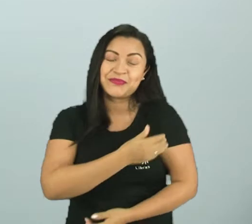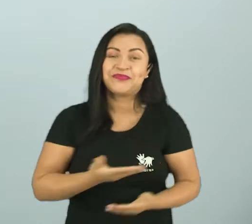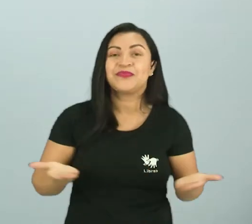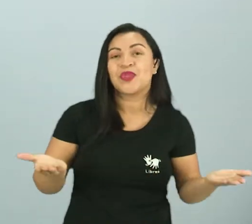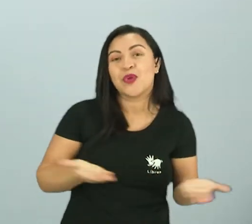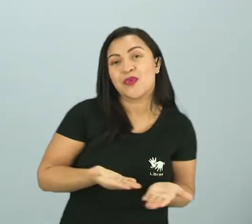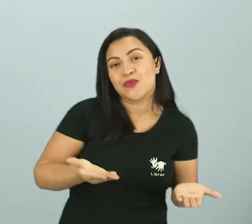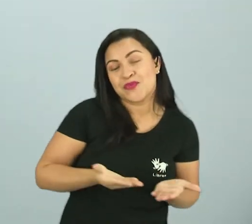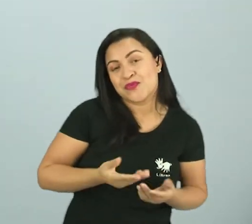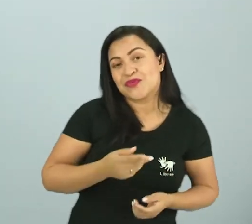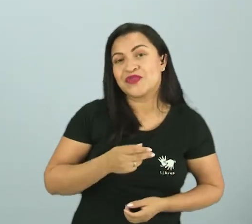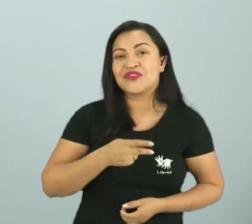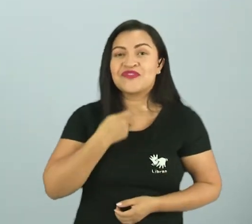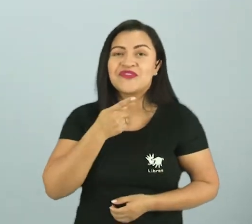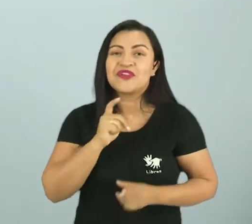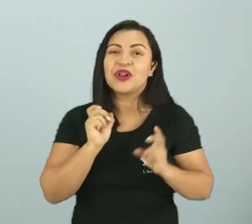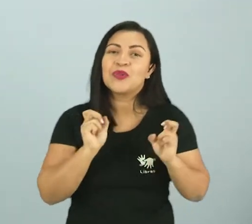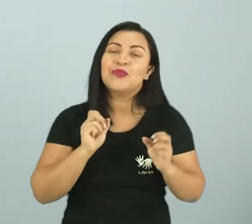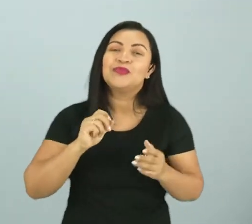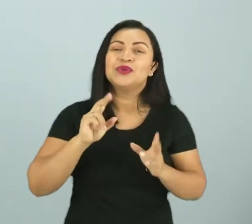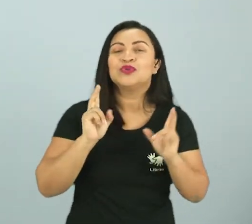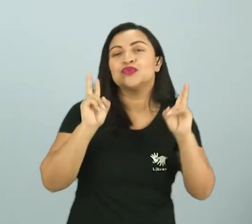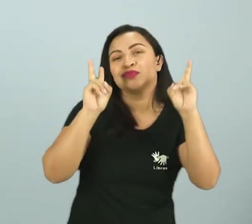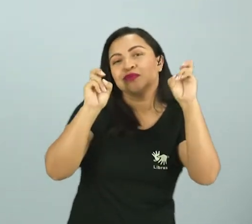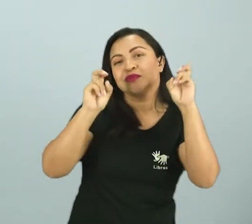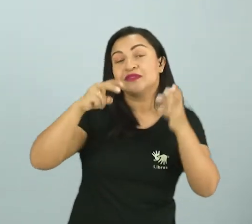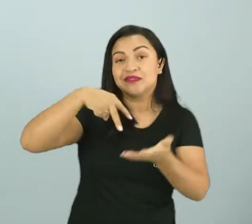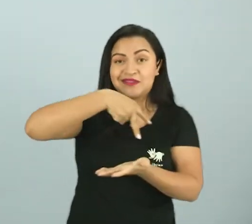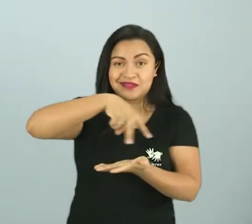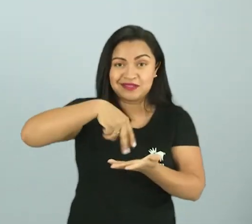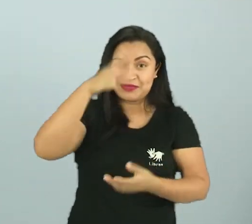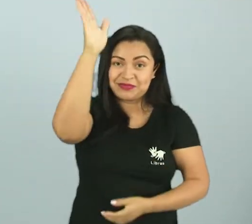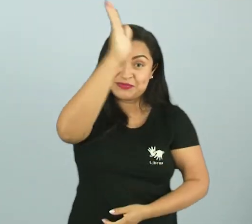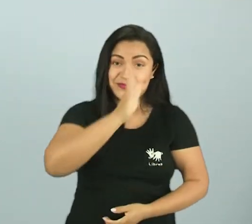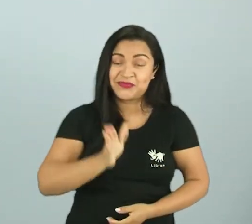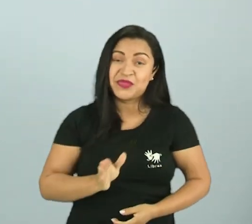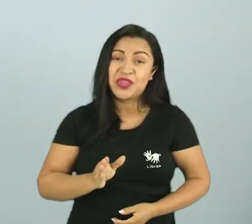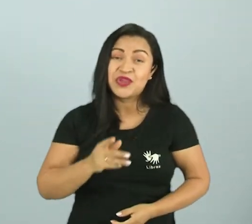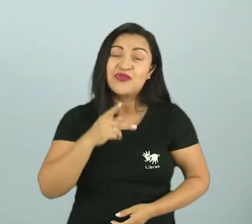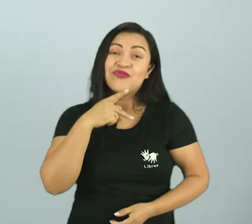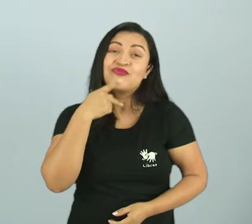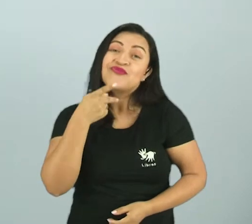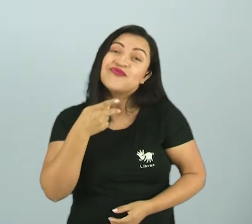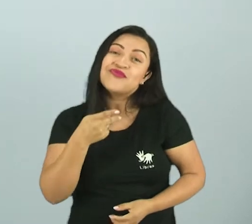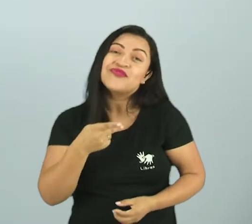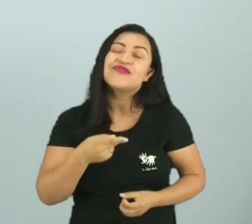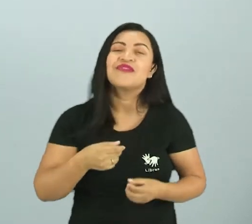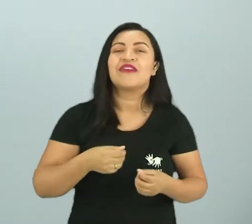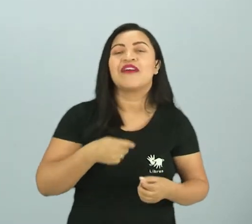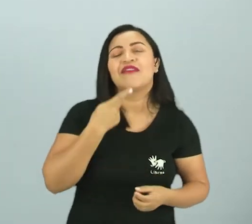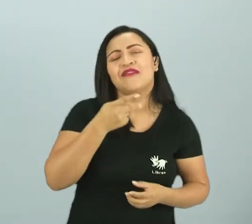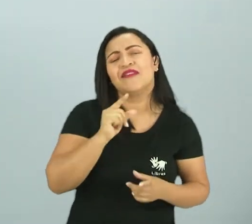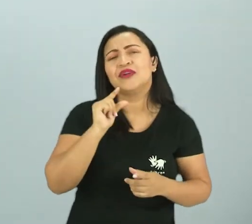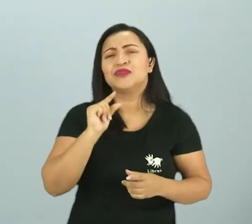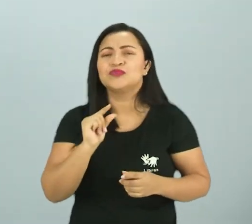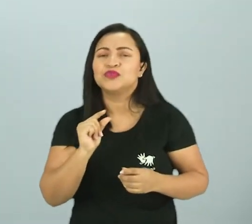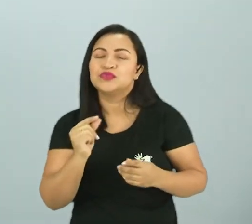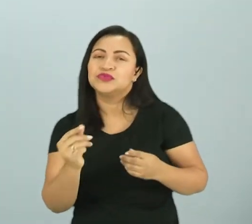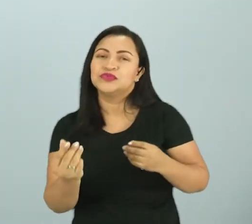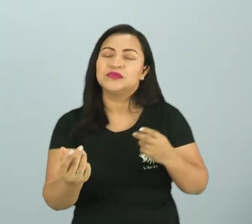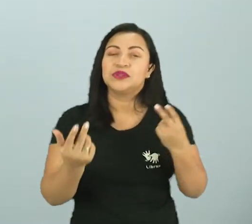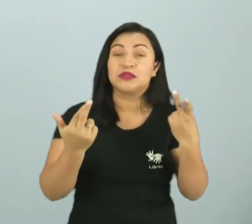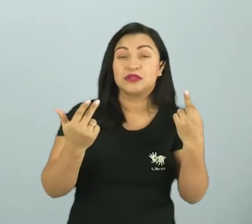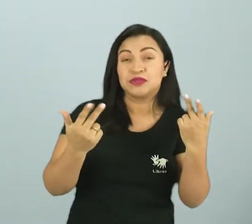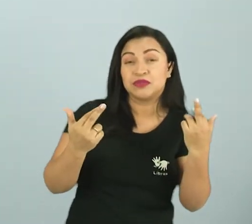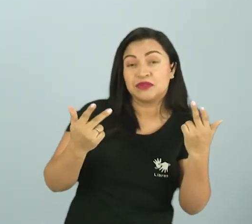falar um pouquinho sobre as danças do Brasil, e aí a gente vai colocar um pouco sobre as semelhanças e as